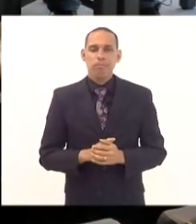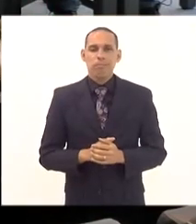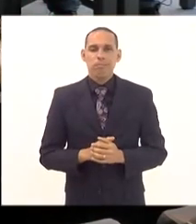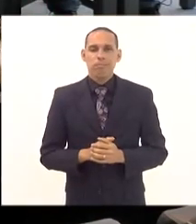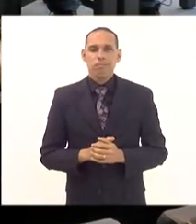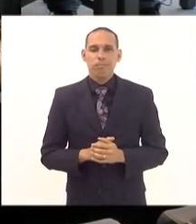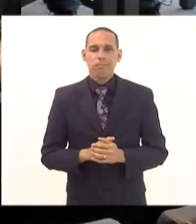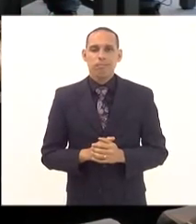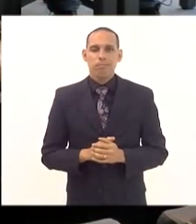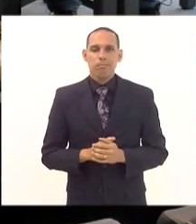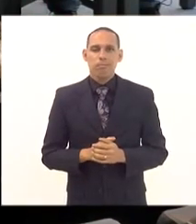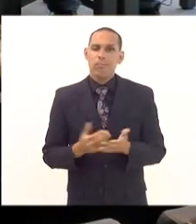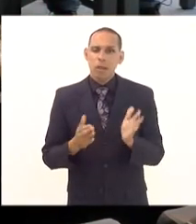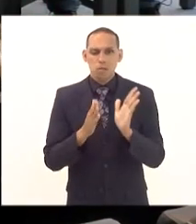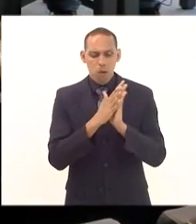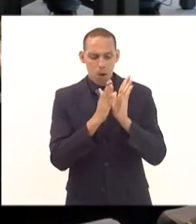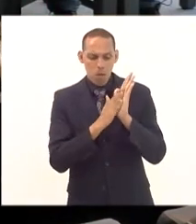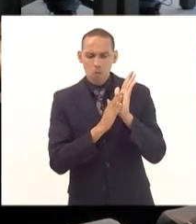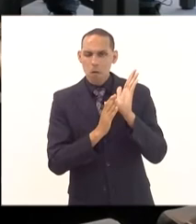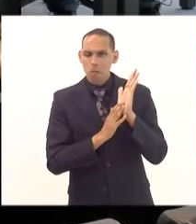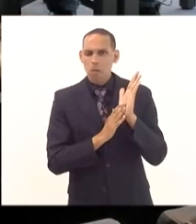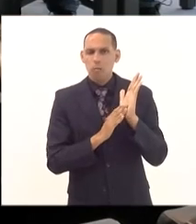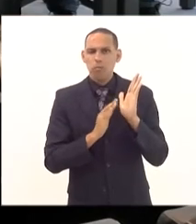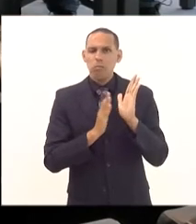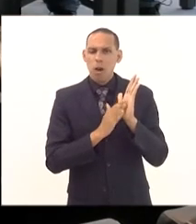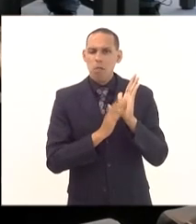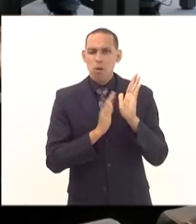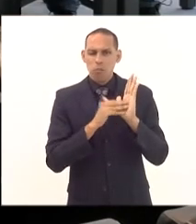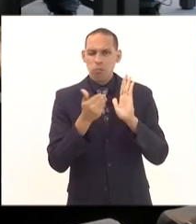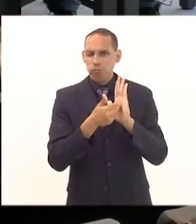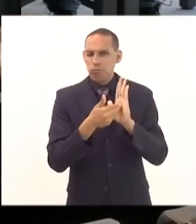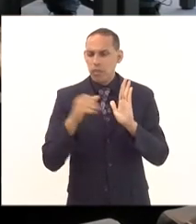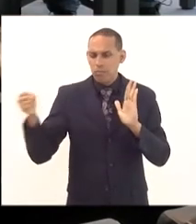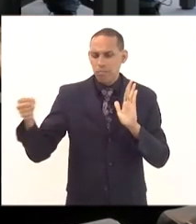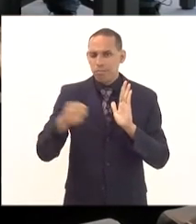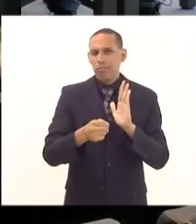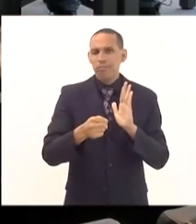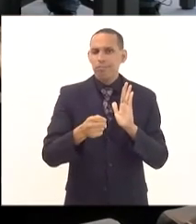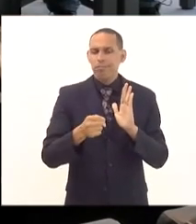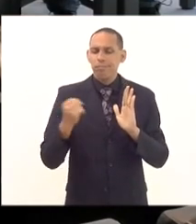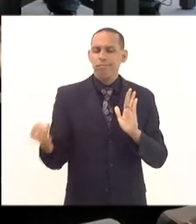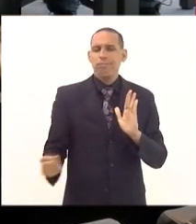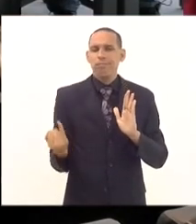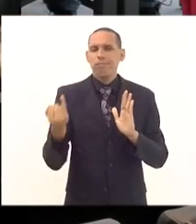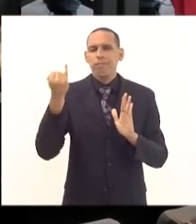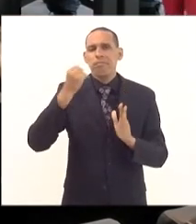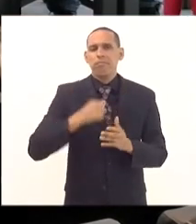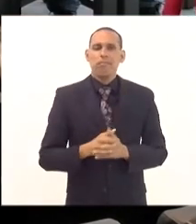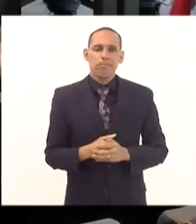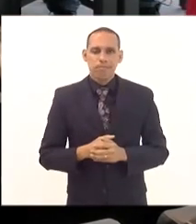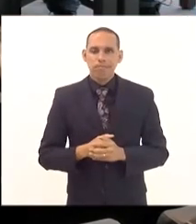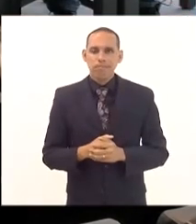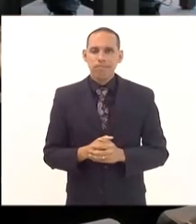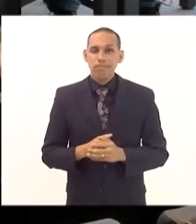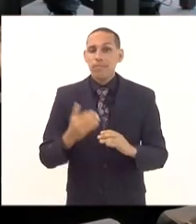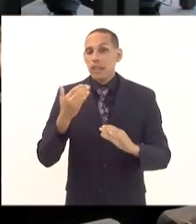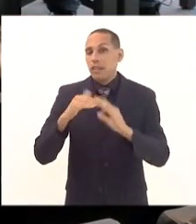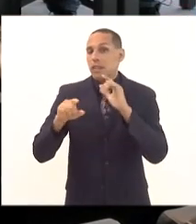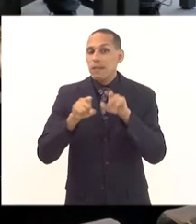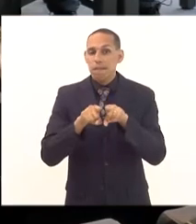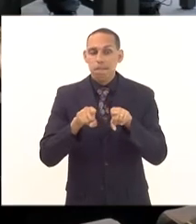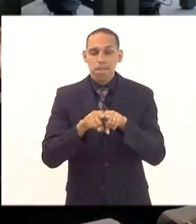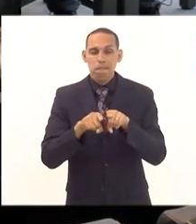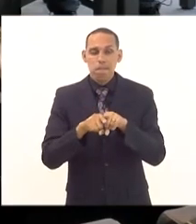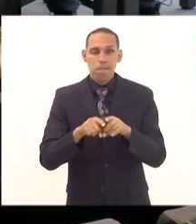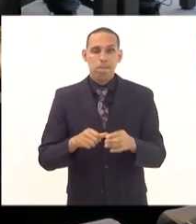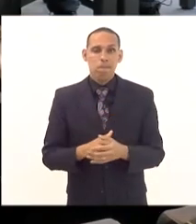que nas proposições que a gente vai fazer perfeitamente trazer o Doutor João é muito importante um caminho também para